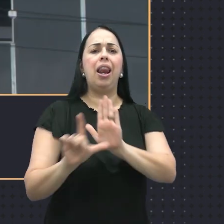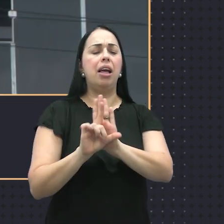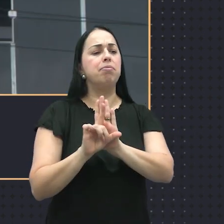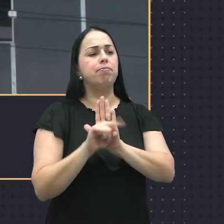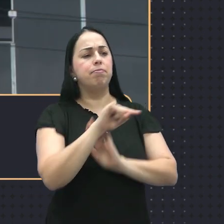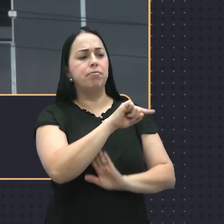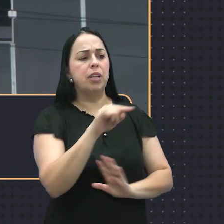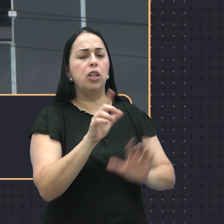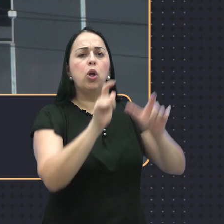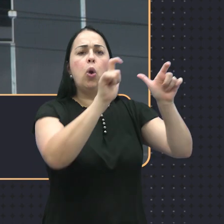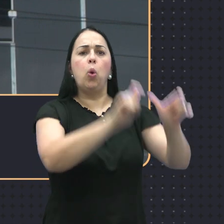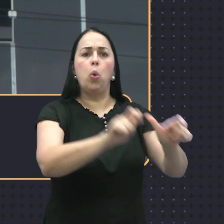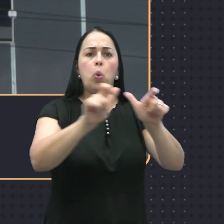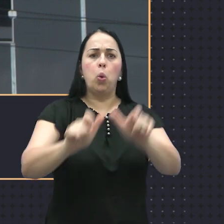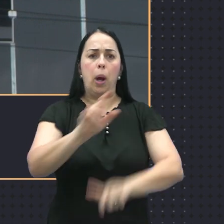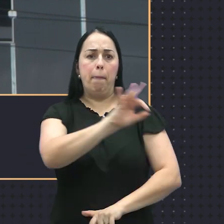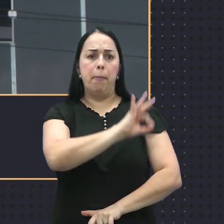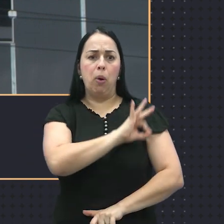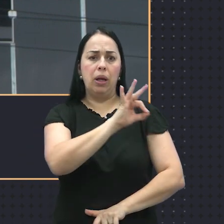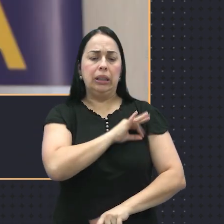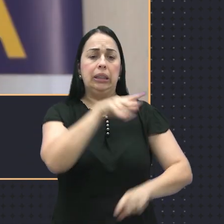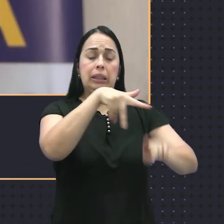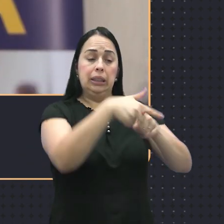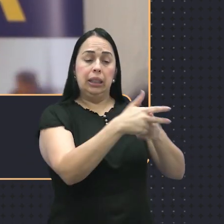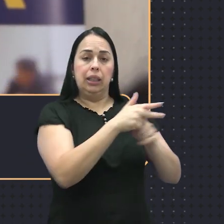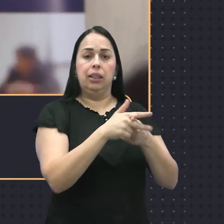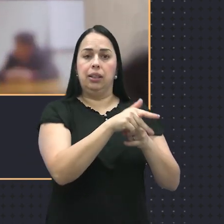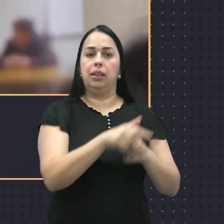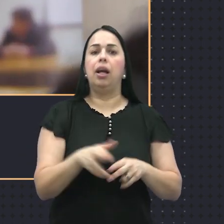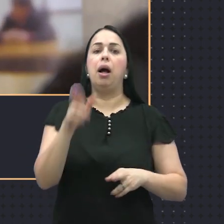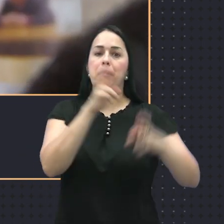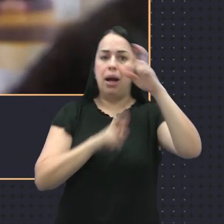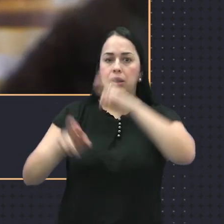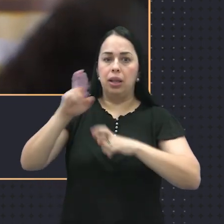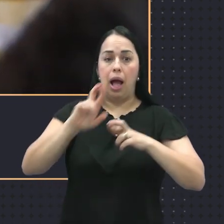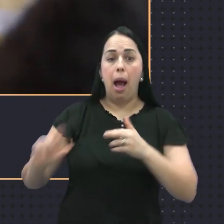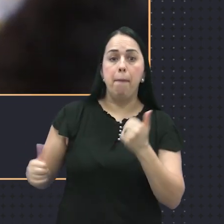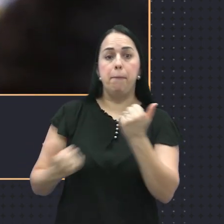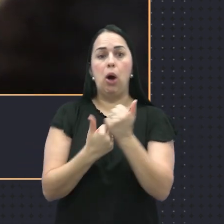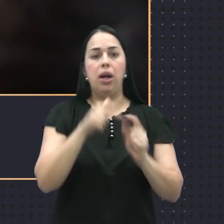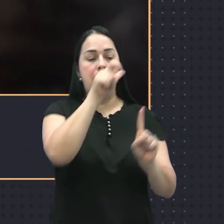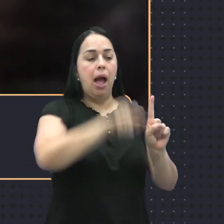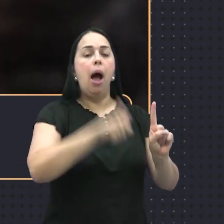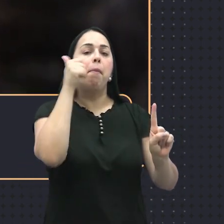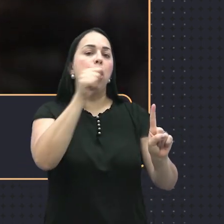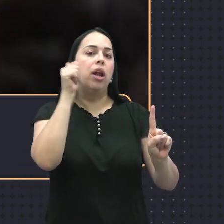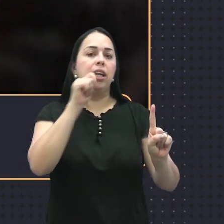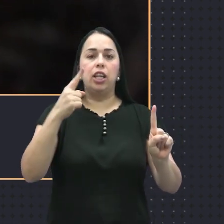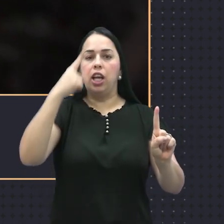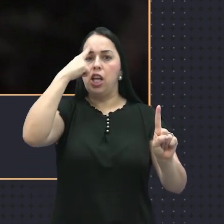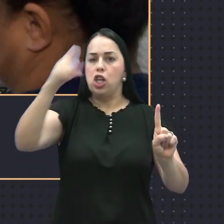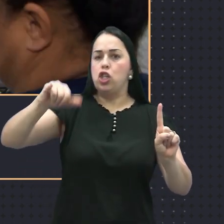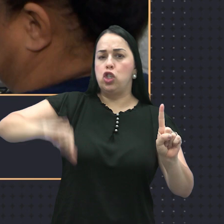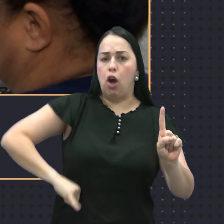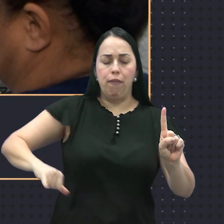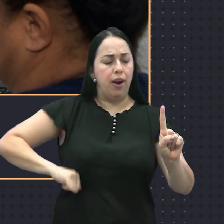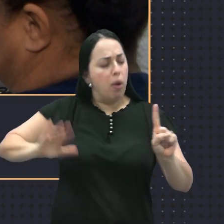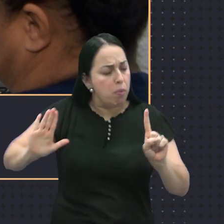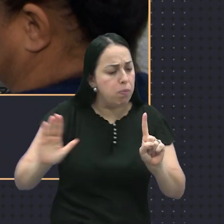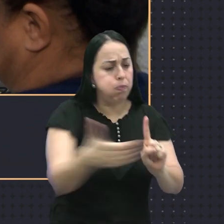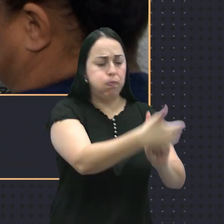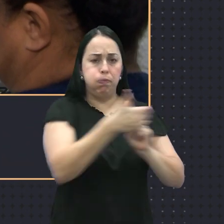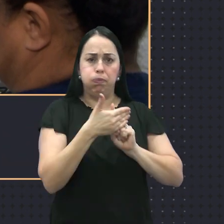a manutenção do serviço em futuras gestões. A Patrulha Maria da Penha apoia mulheres vítimas de violência doméstica com